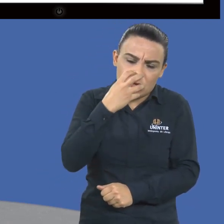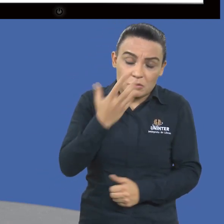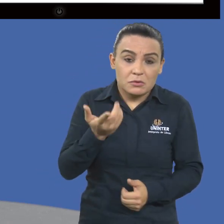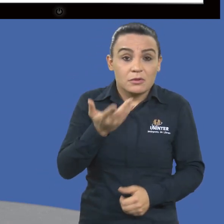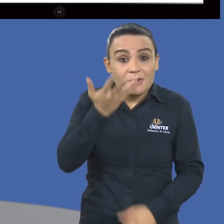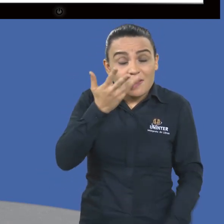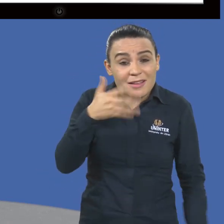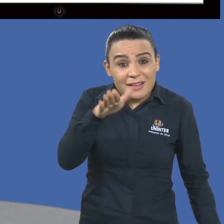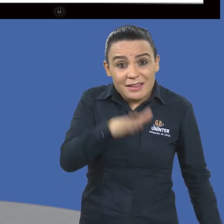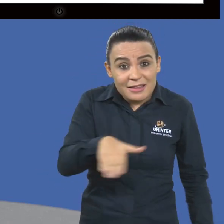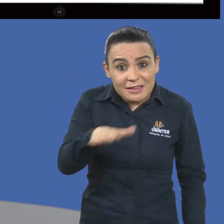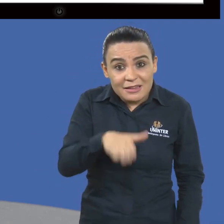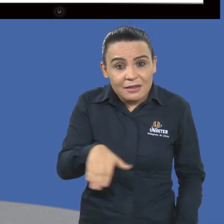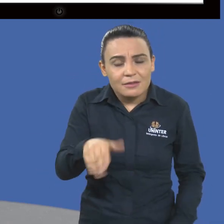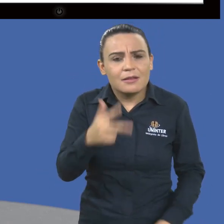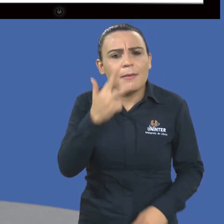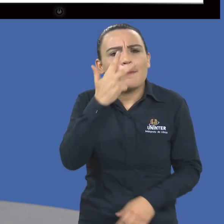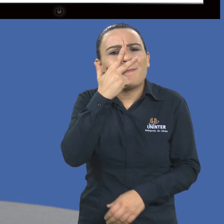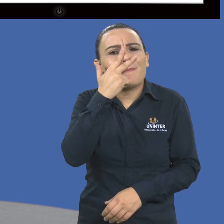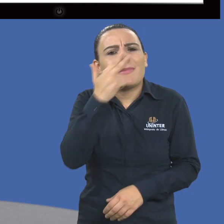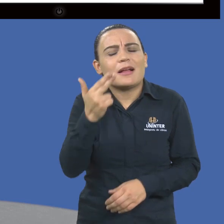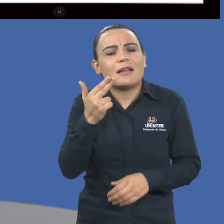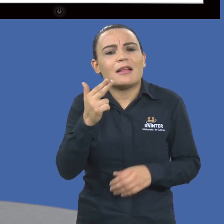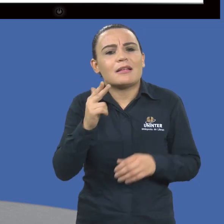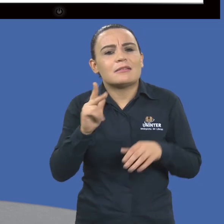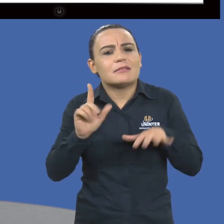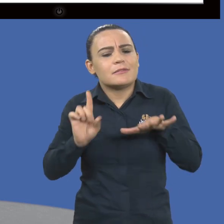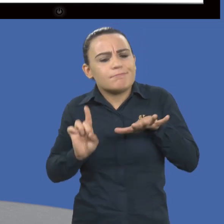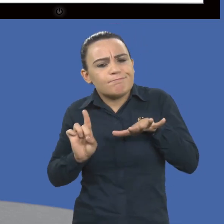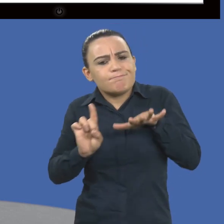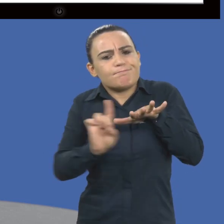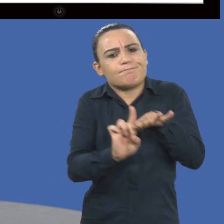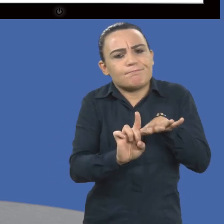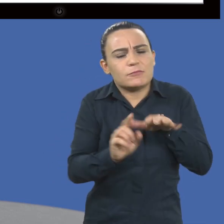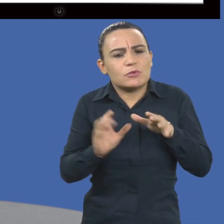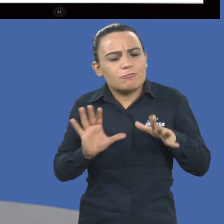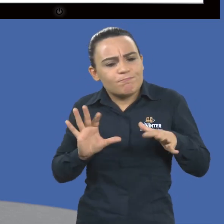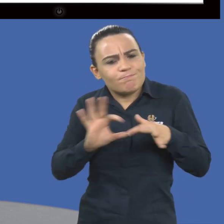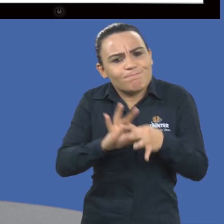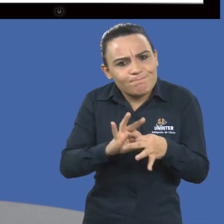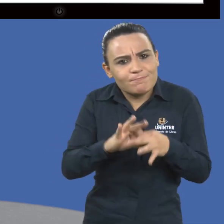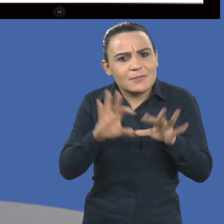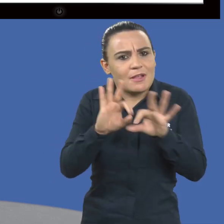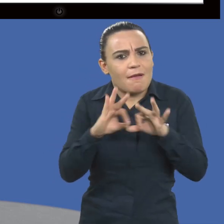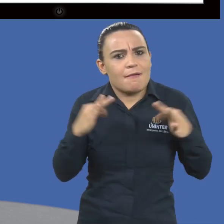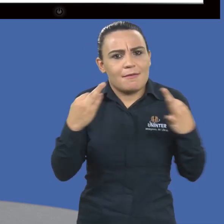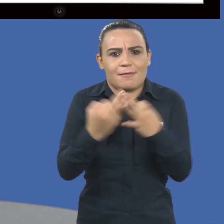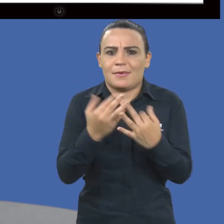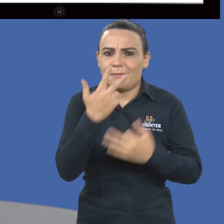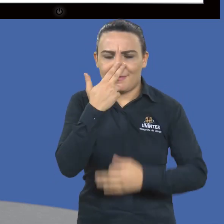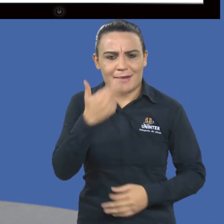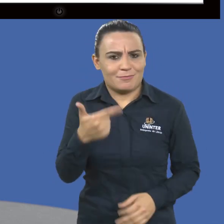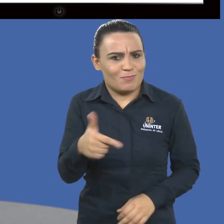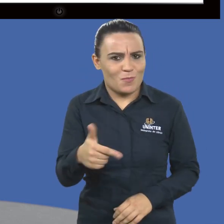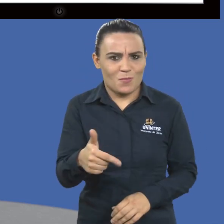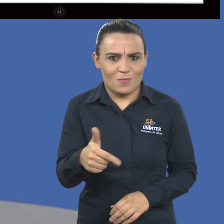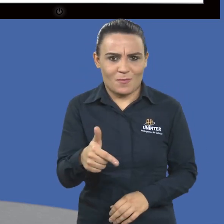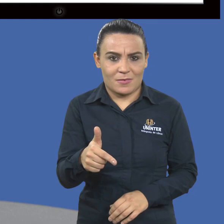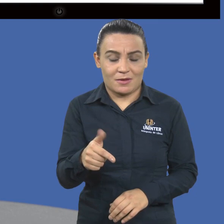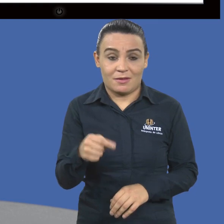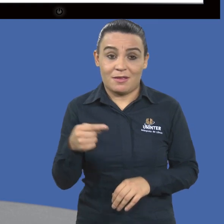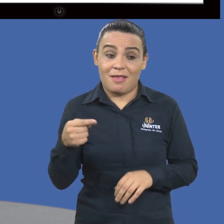dele. Então, veja, essa criança não está inclusa na família. Veja se ele não